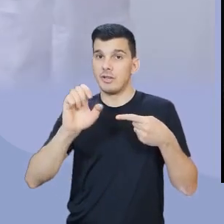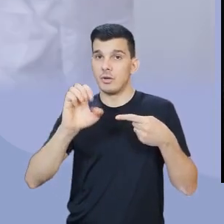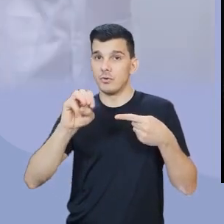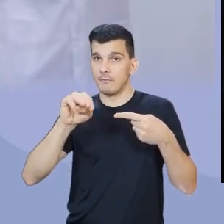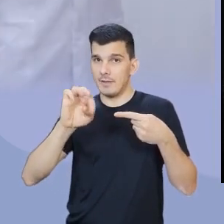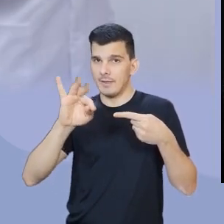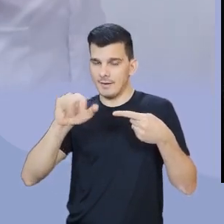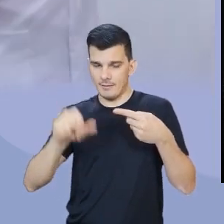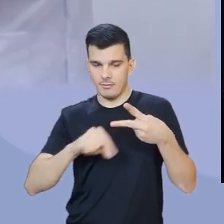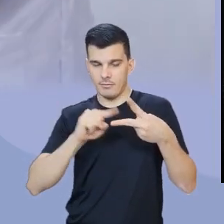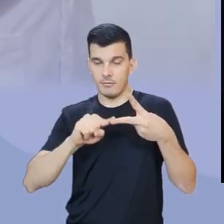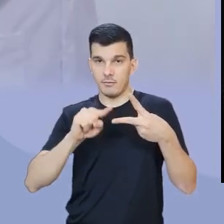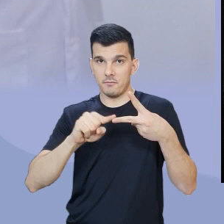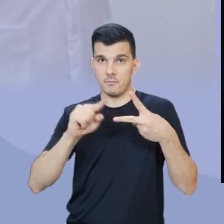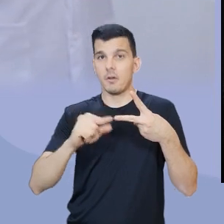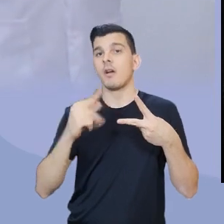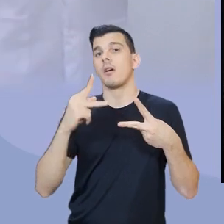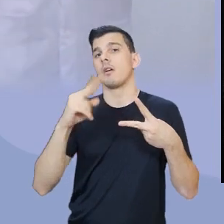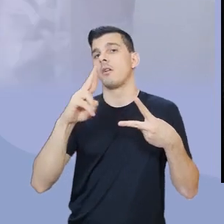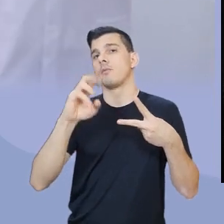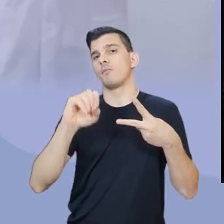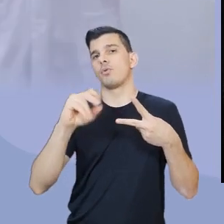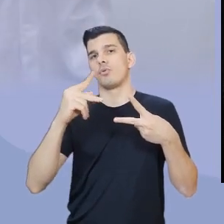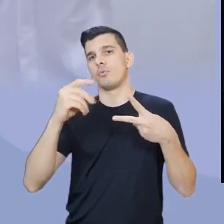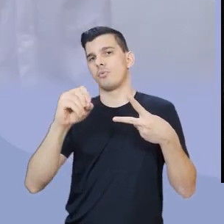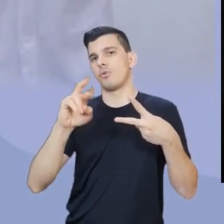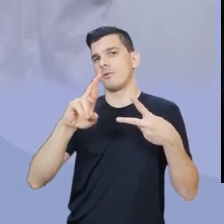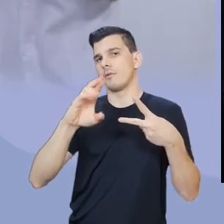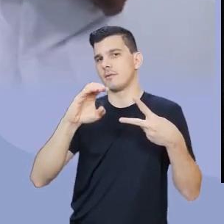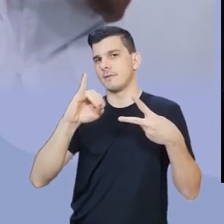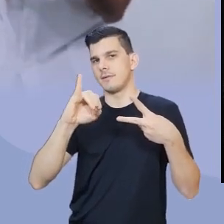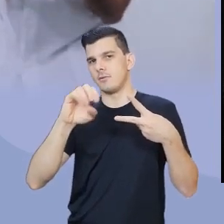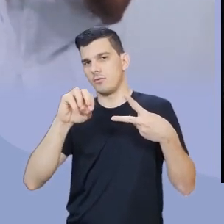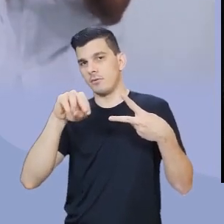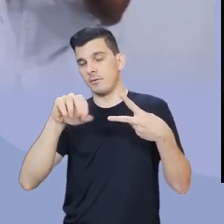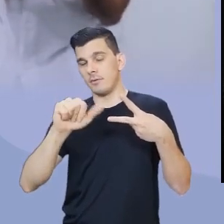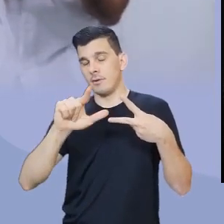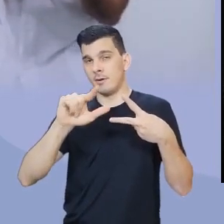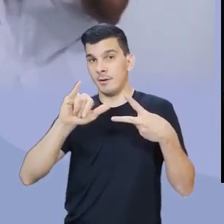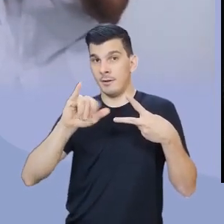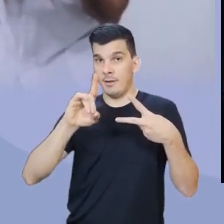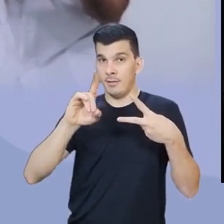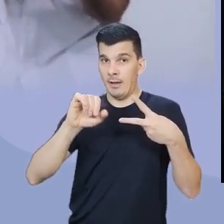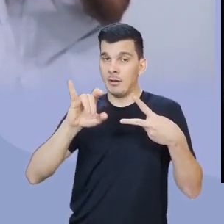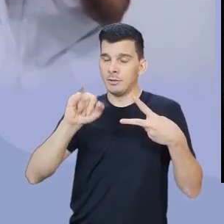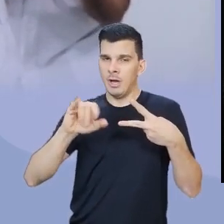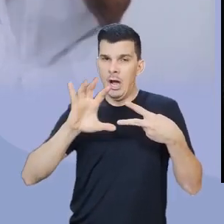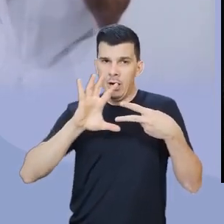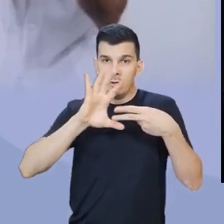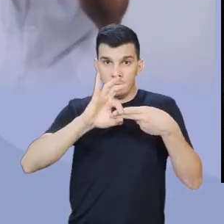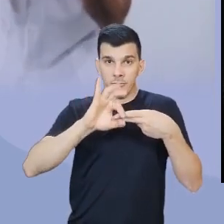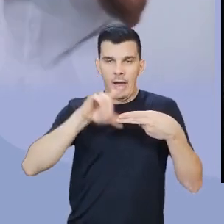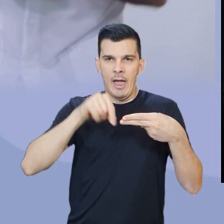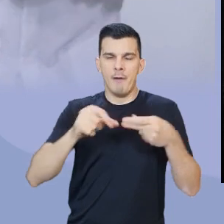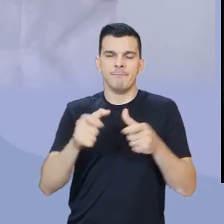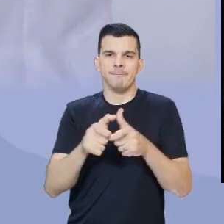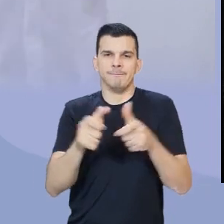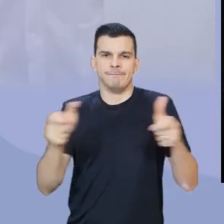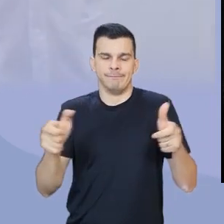e a competência 4, proporcionalidade, essas duas competências juntas respondem por